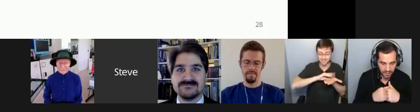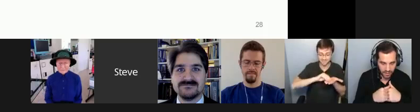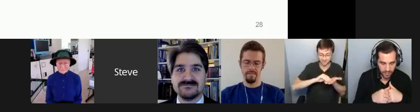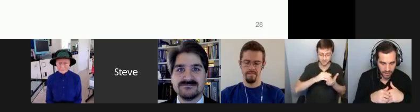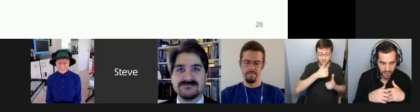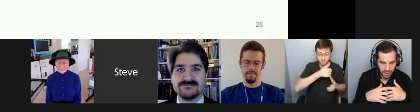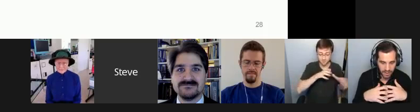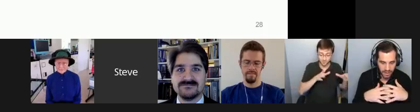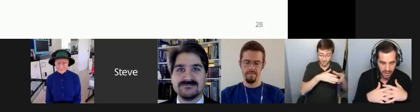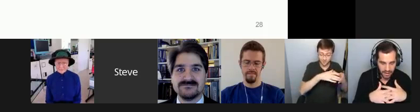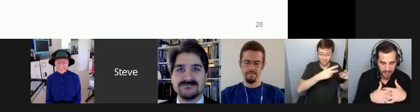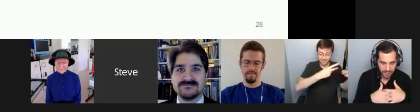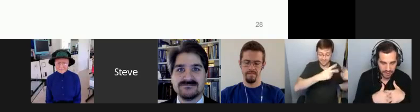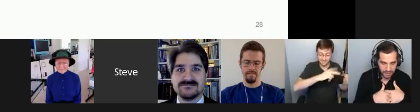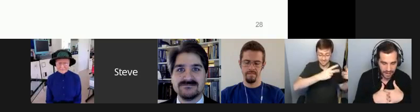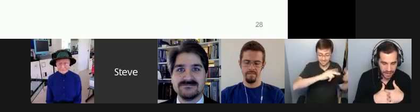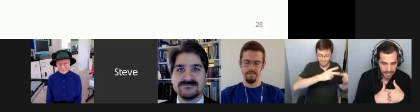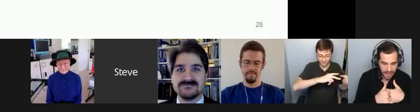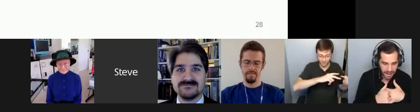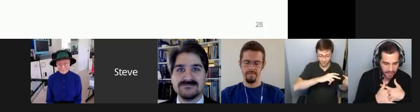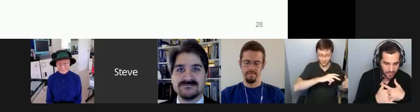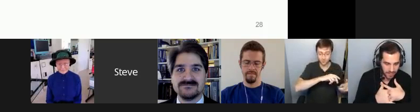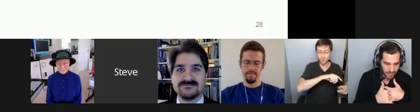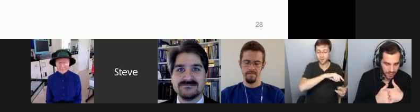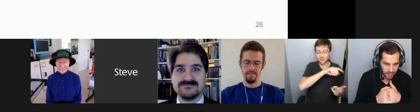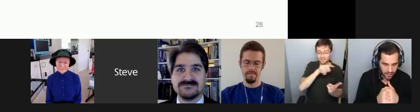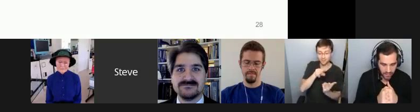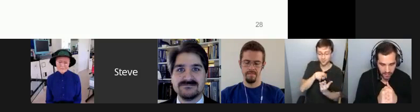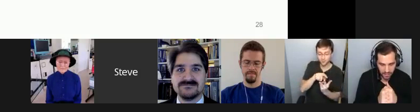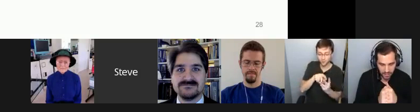Então nós tivemos três